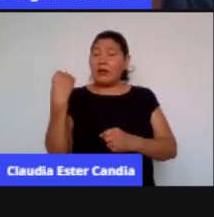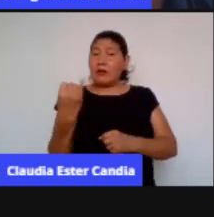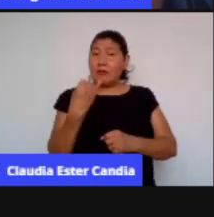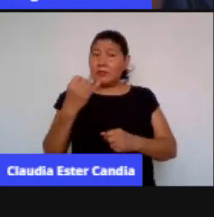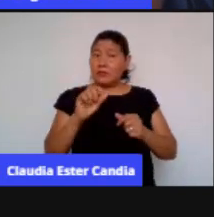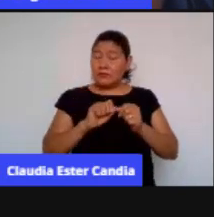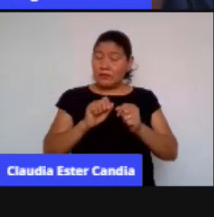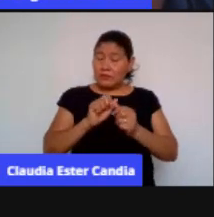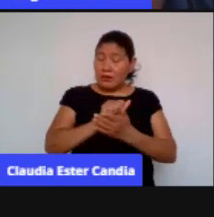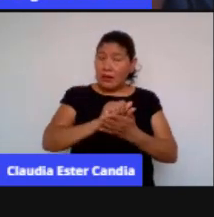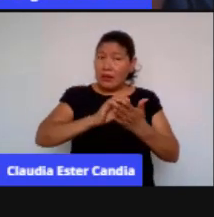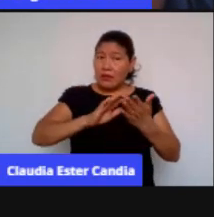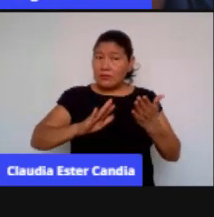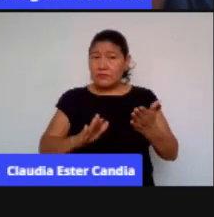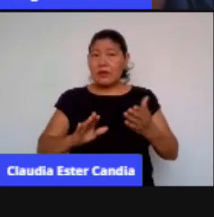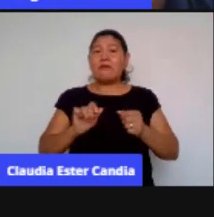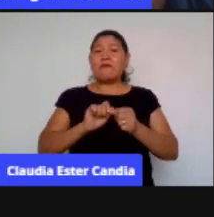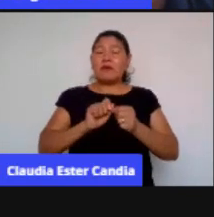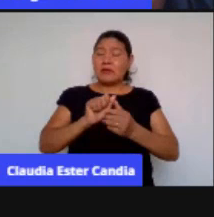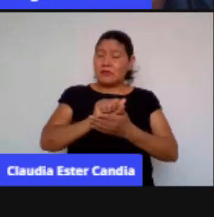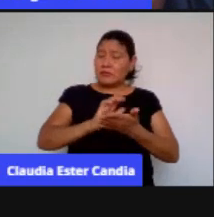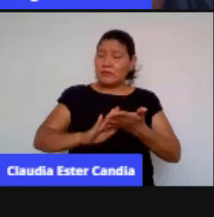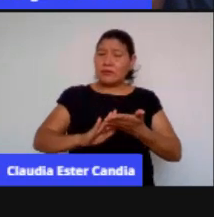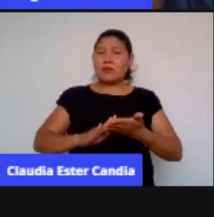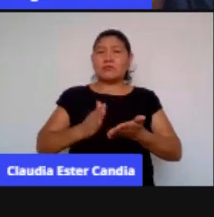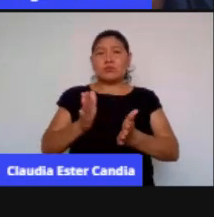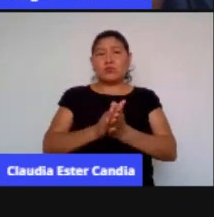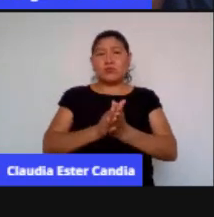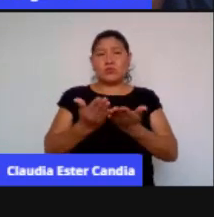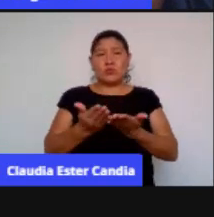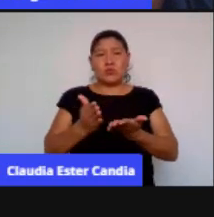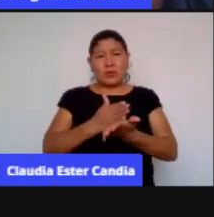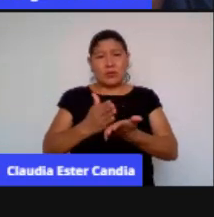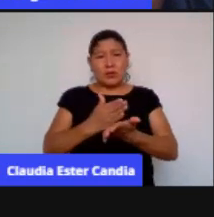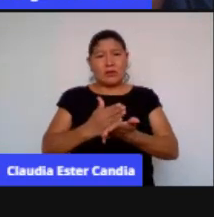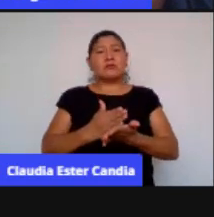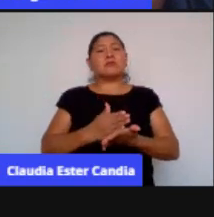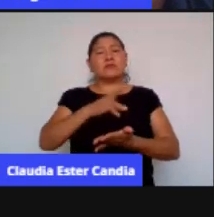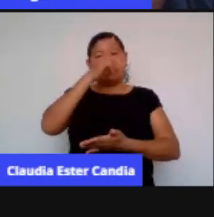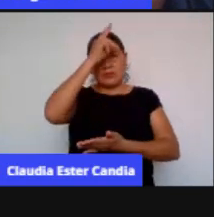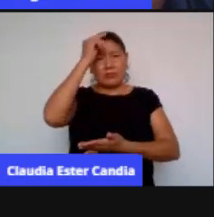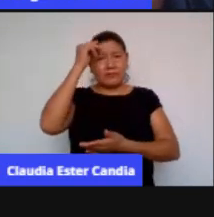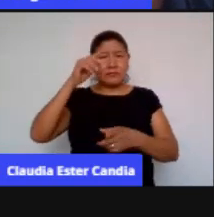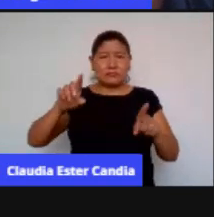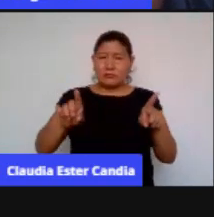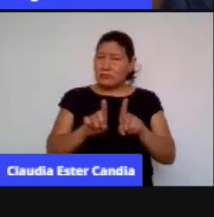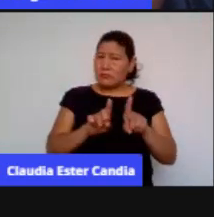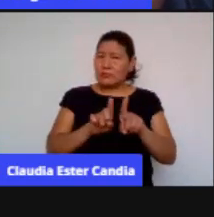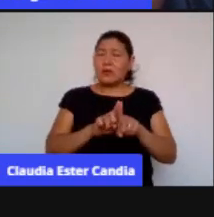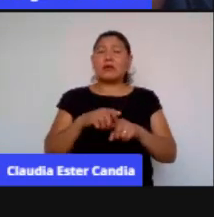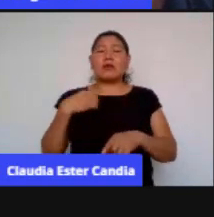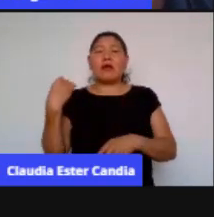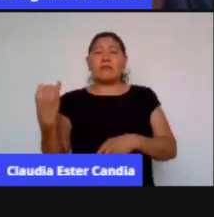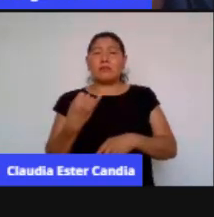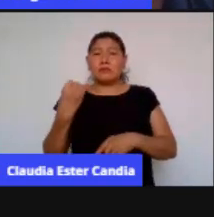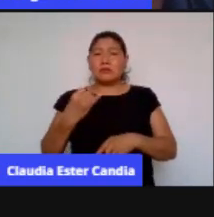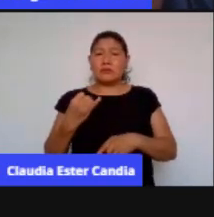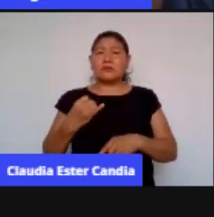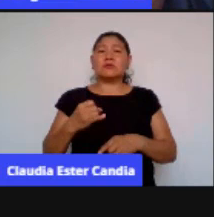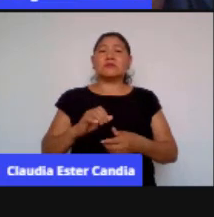Desenvolva as atividades do caderno base, desenvolva as atividades complementares que você planejou em função de cada uma das atividades do caderno